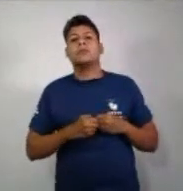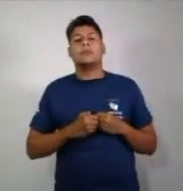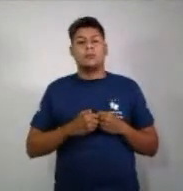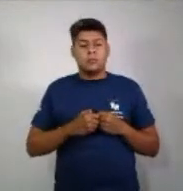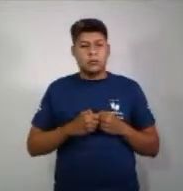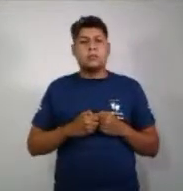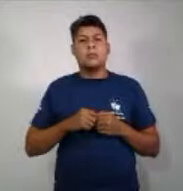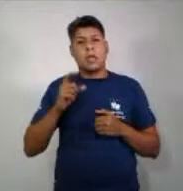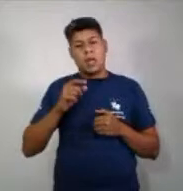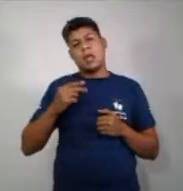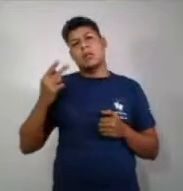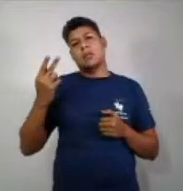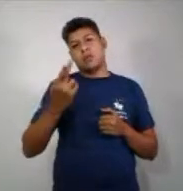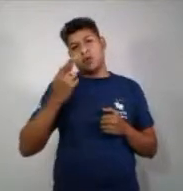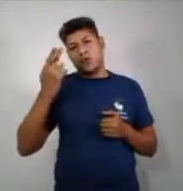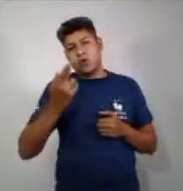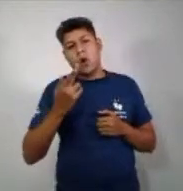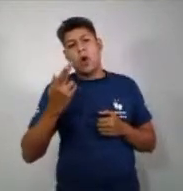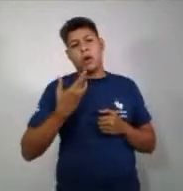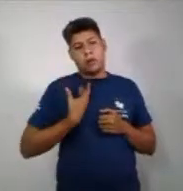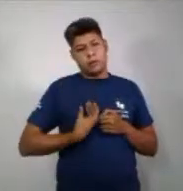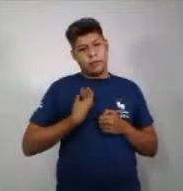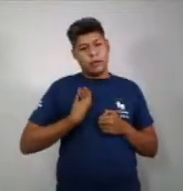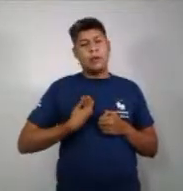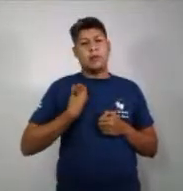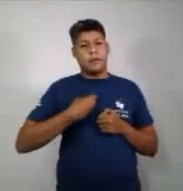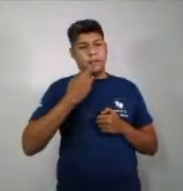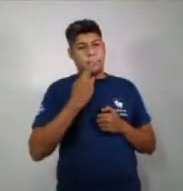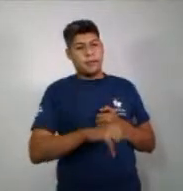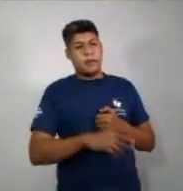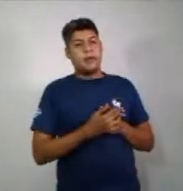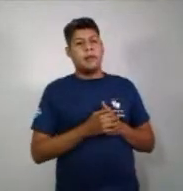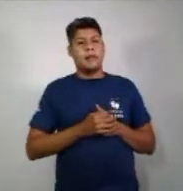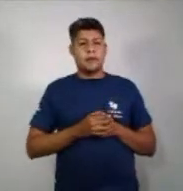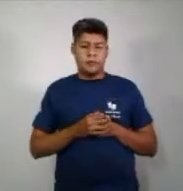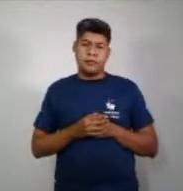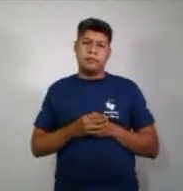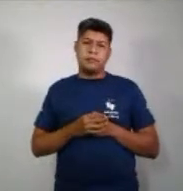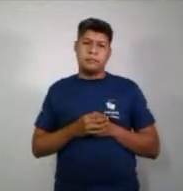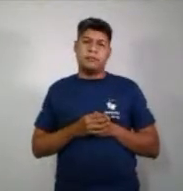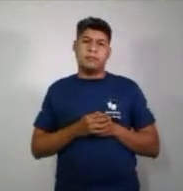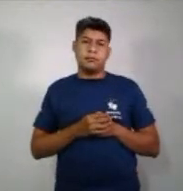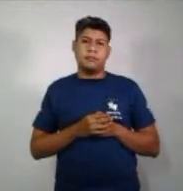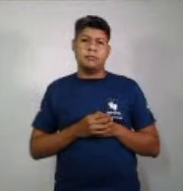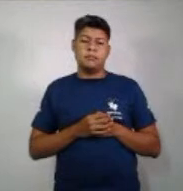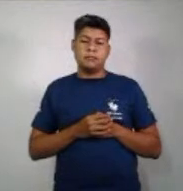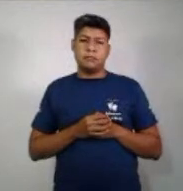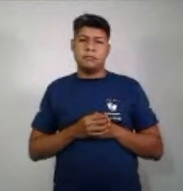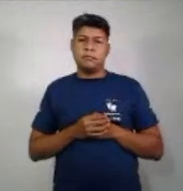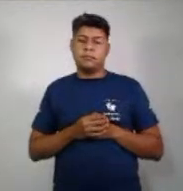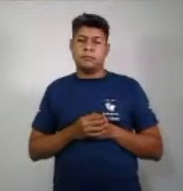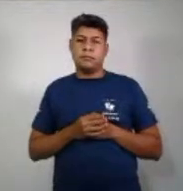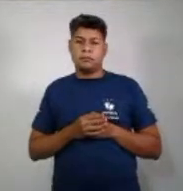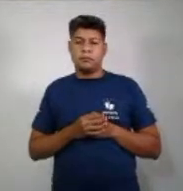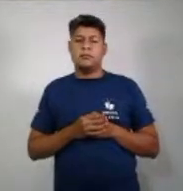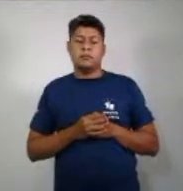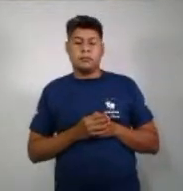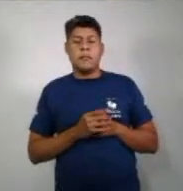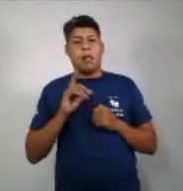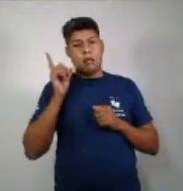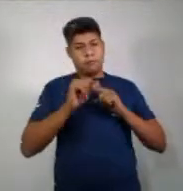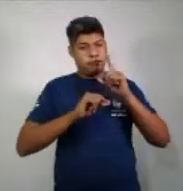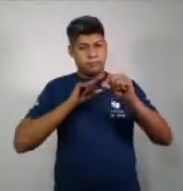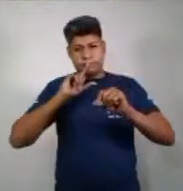parte dessa história, quer dizer, ela tem a vida dela, né, também, como refugiada, e essa